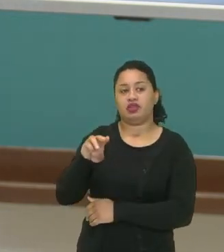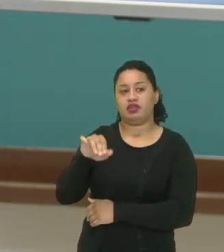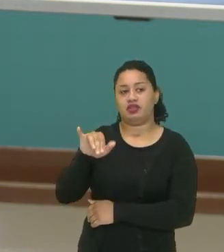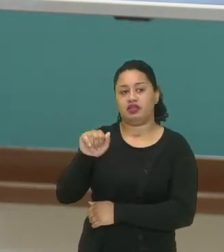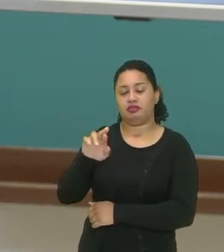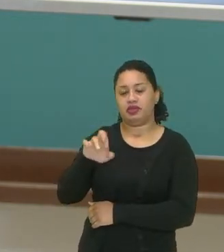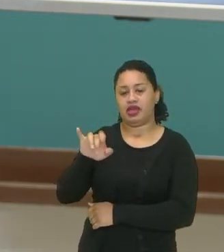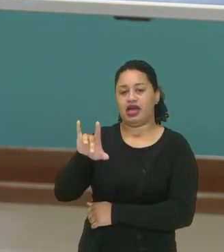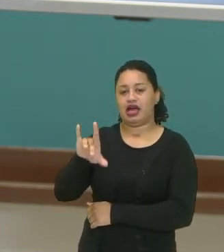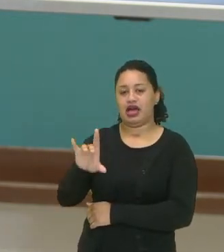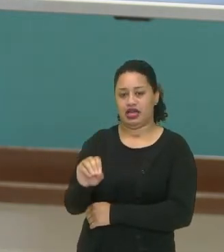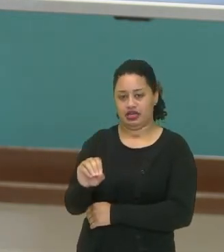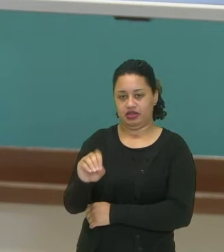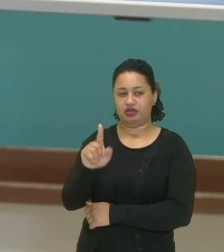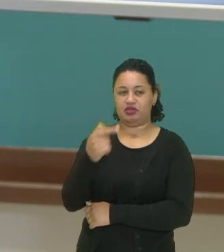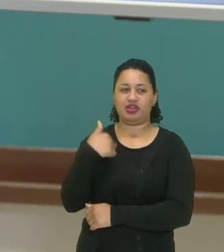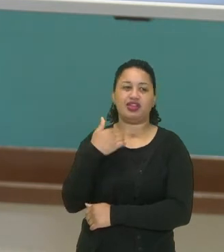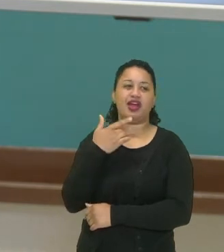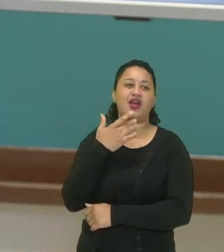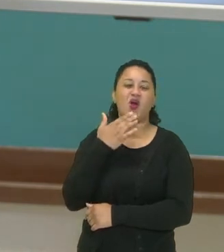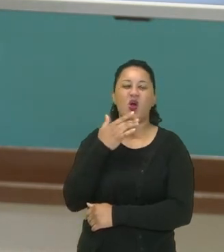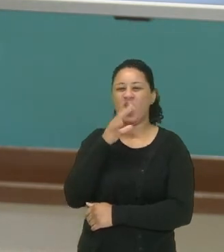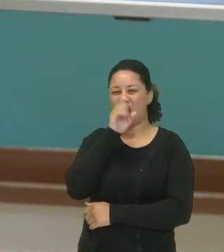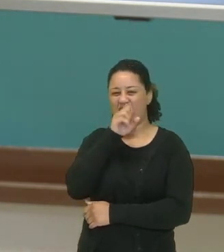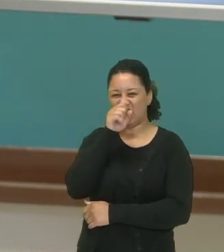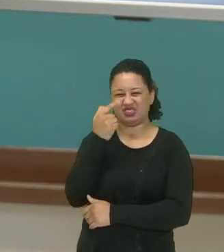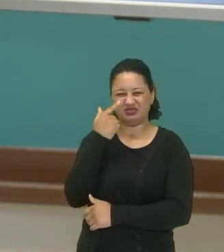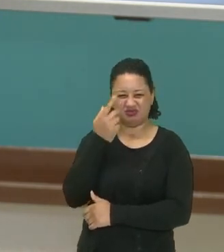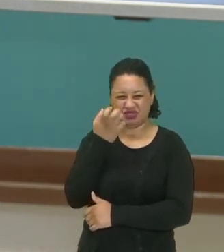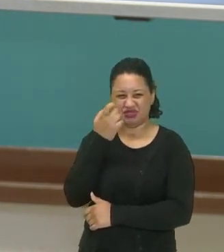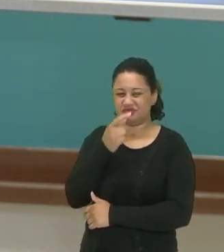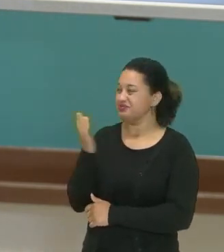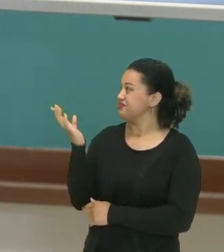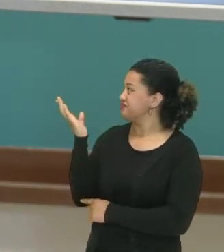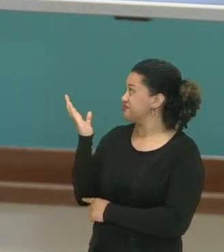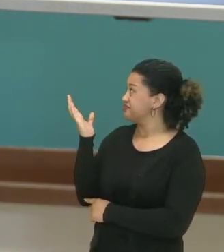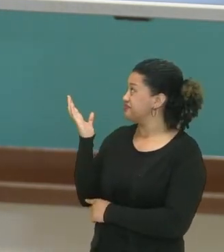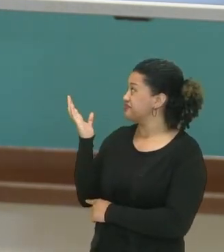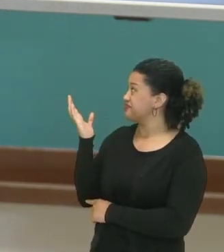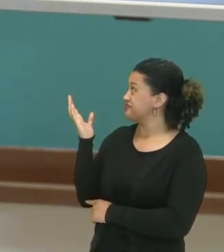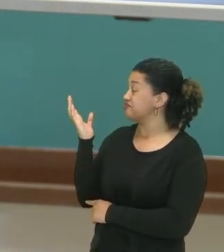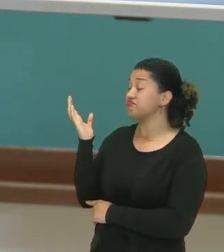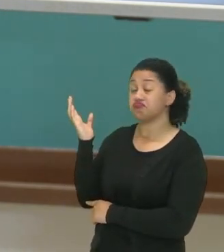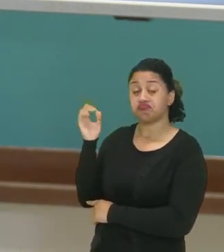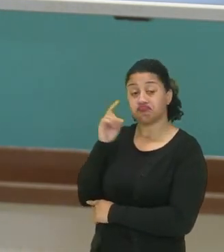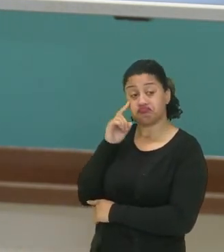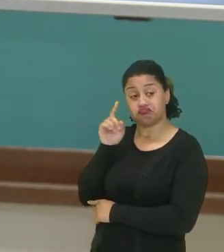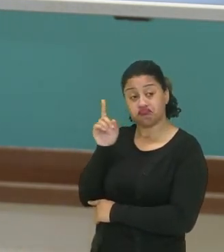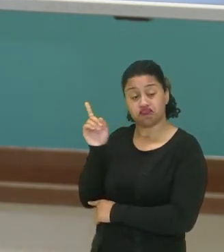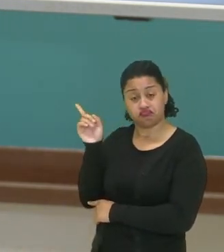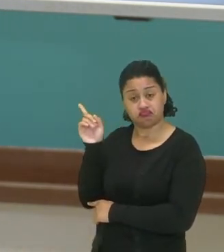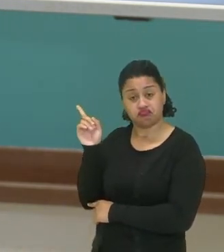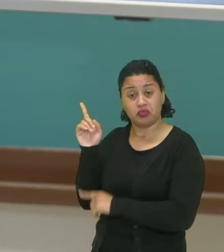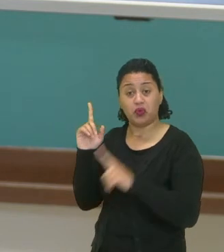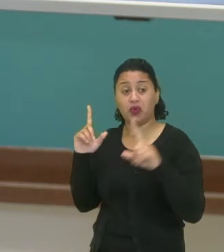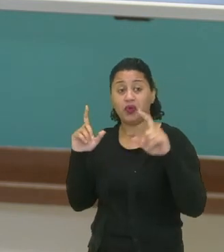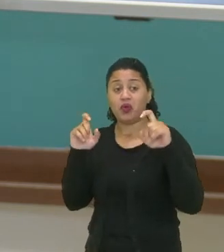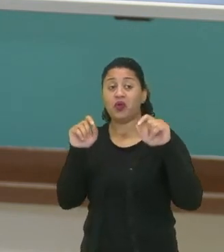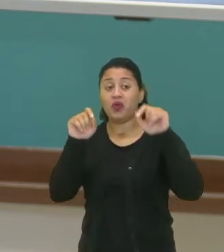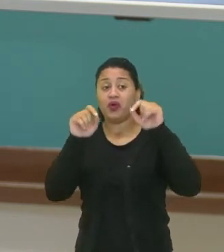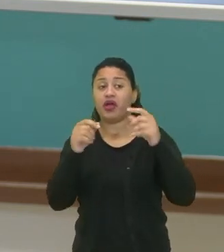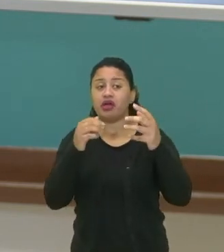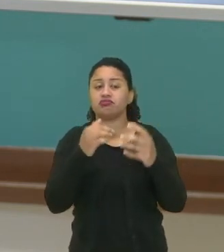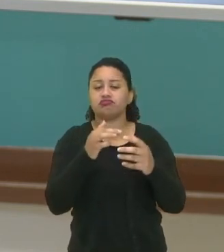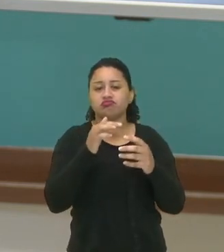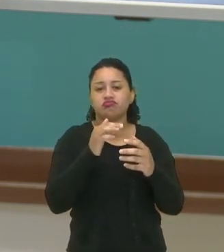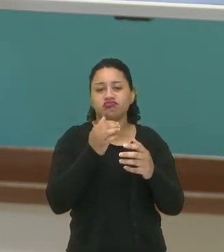clima semiárido. É uma região, então, bem interessante. Olha aqui uma fotografia, né, de uma característica de plantas que se